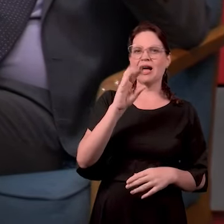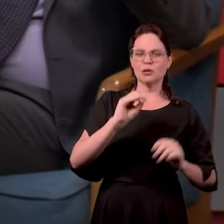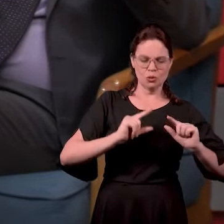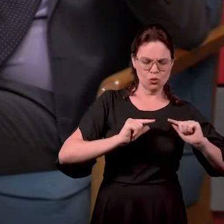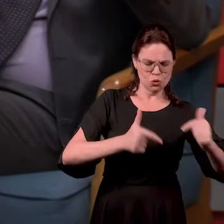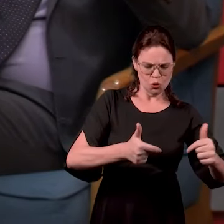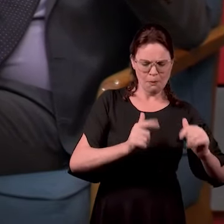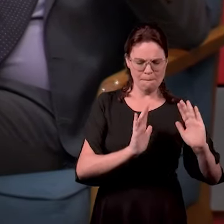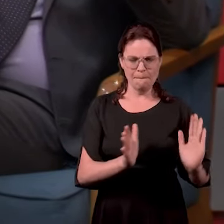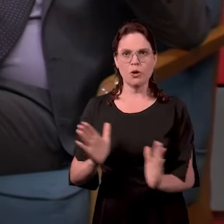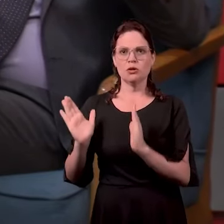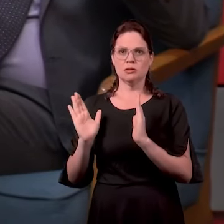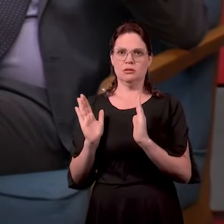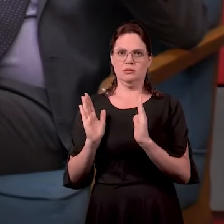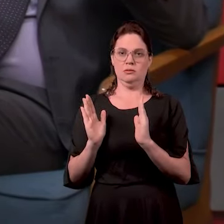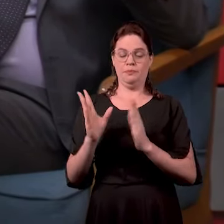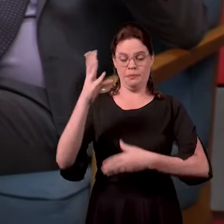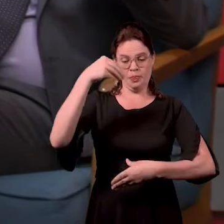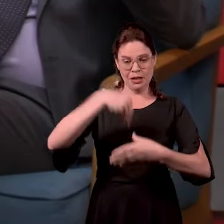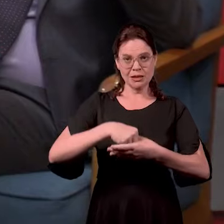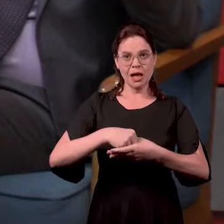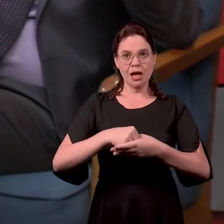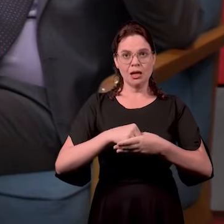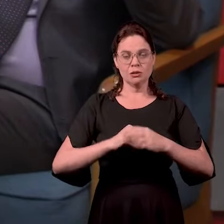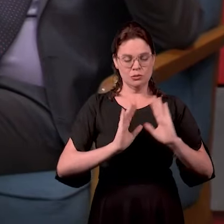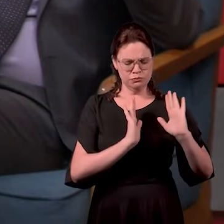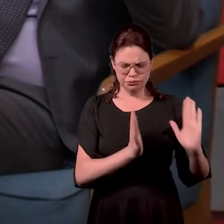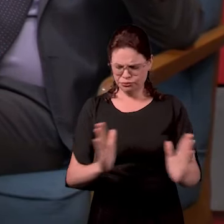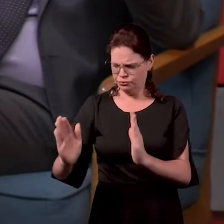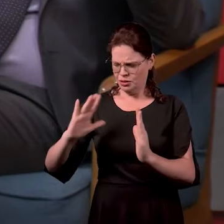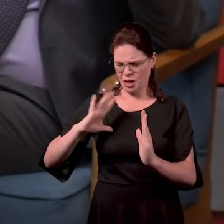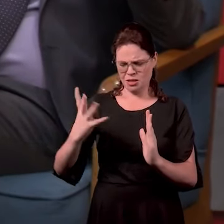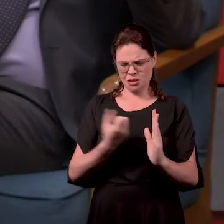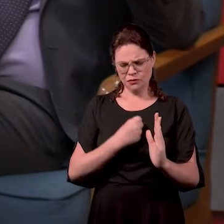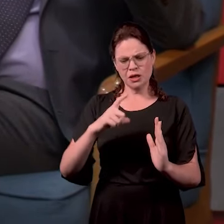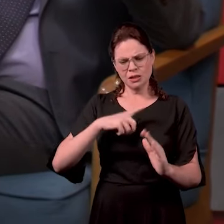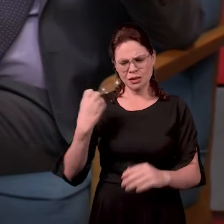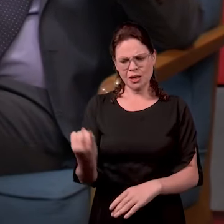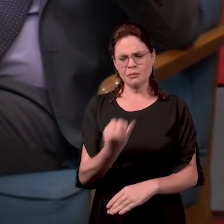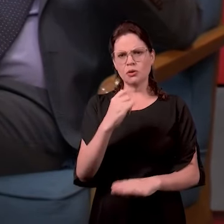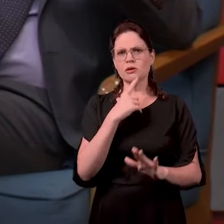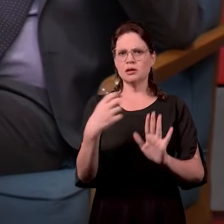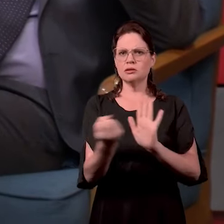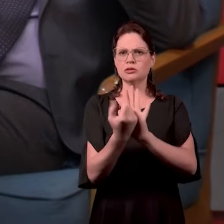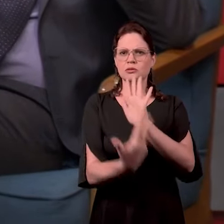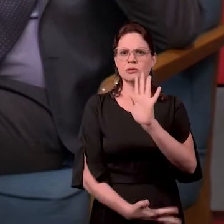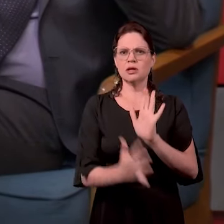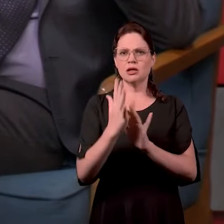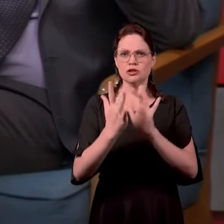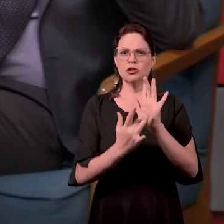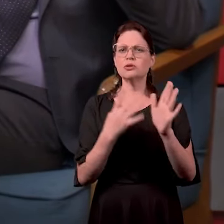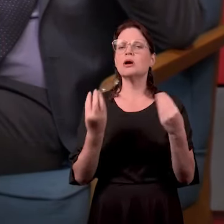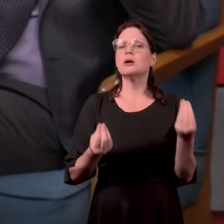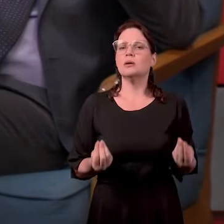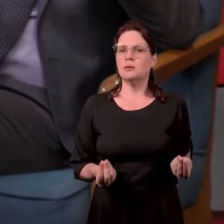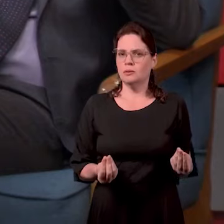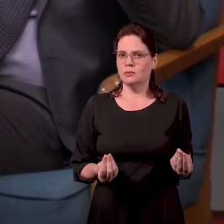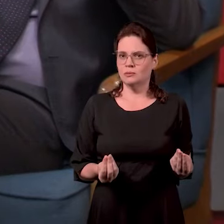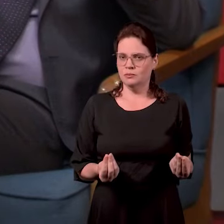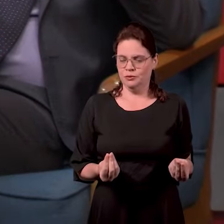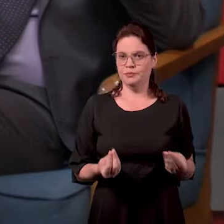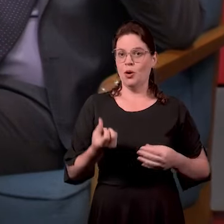processo. Dentro desse processo de salvação, nós vamos ver a importância do sangue de Jesus.